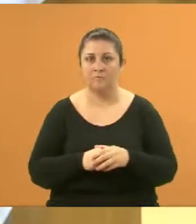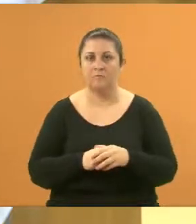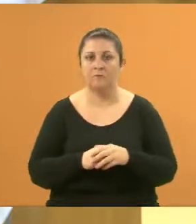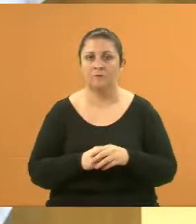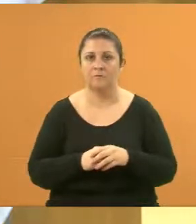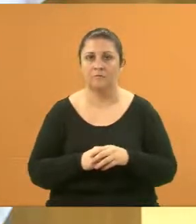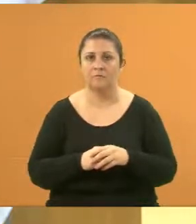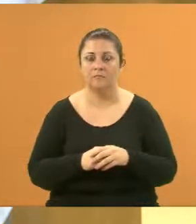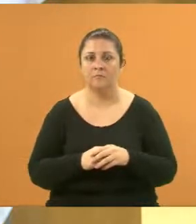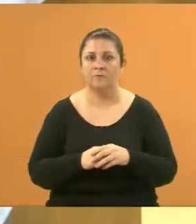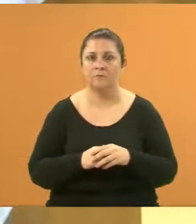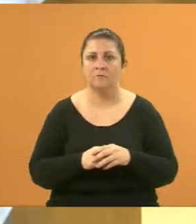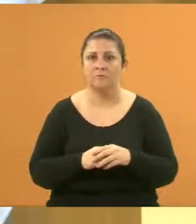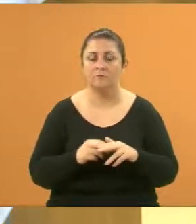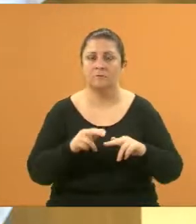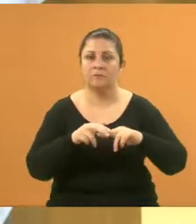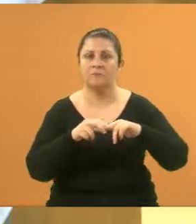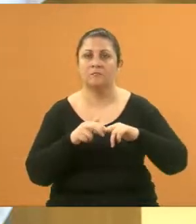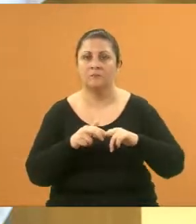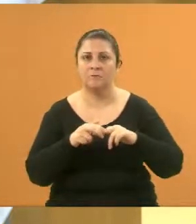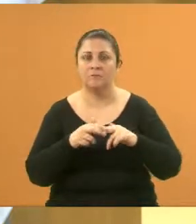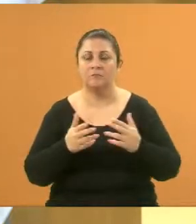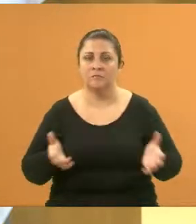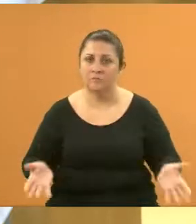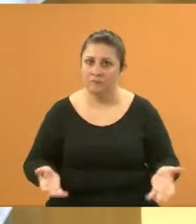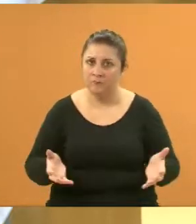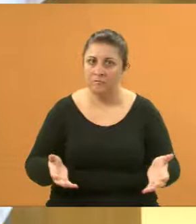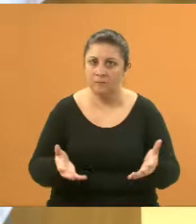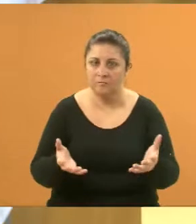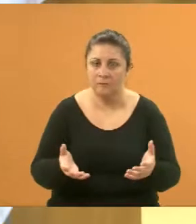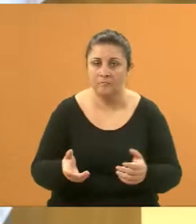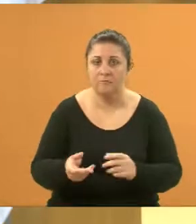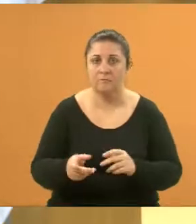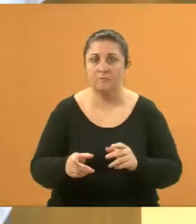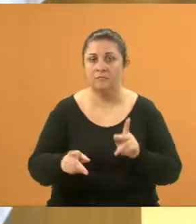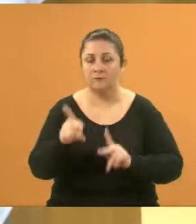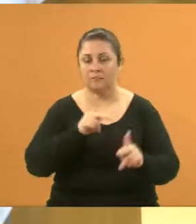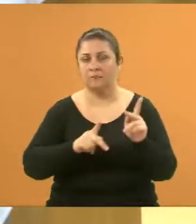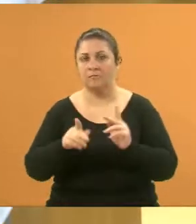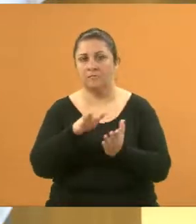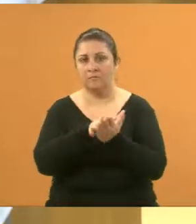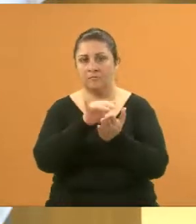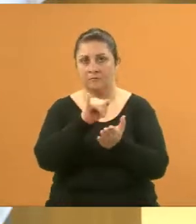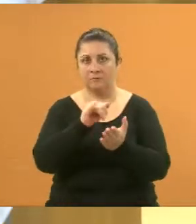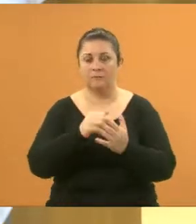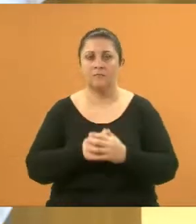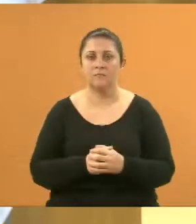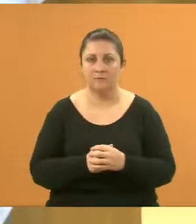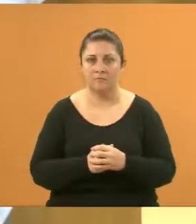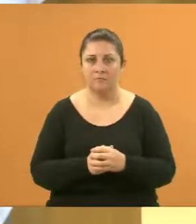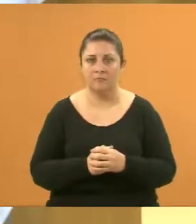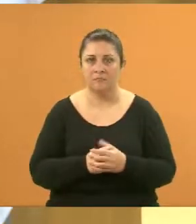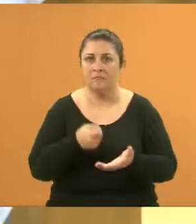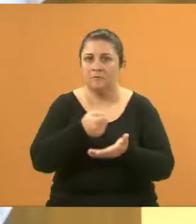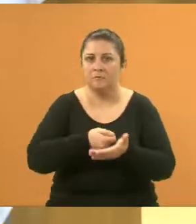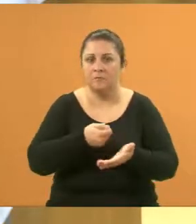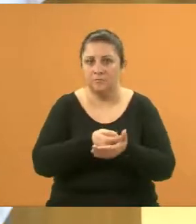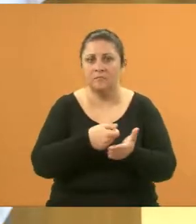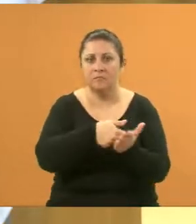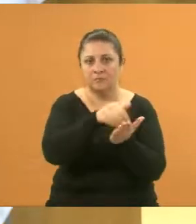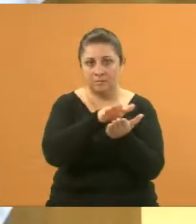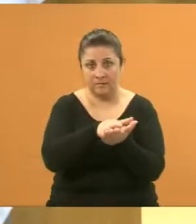Municipais por meio de incentivo pecuniário aos munícipes de Jacareí. As cobranças de